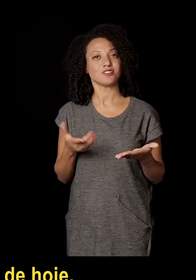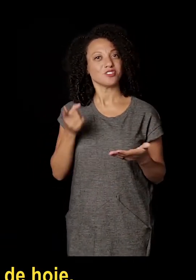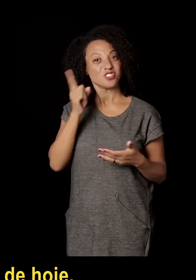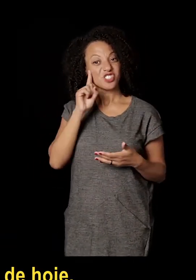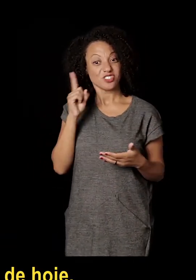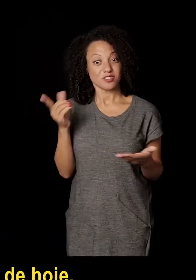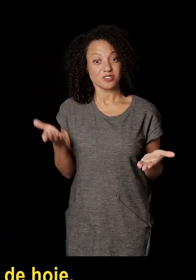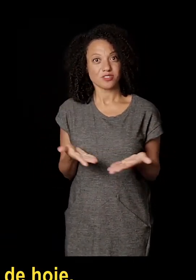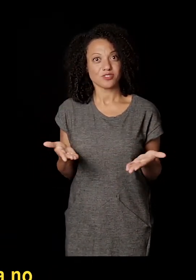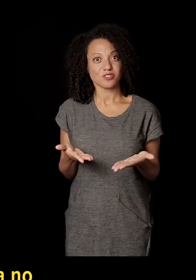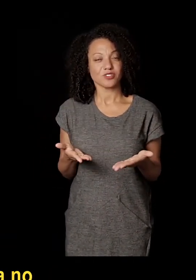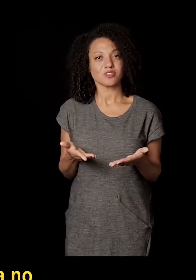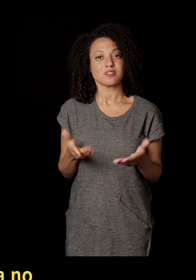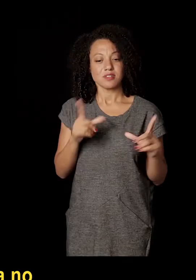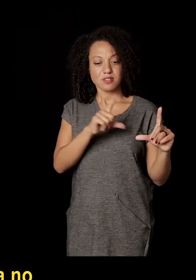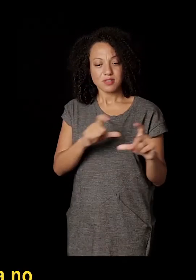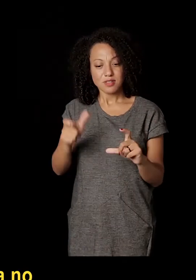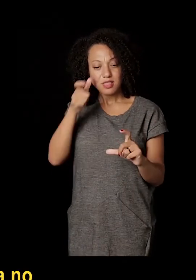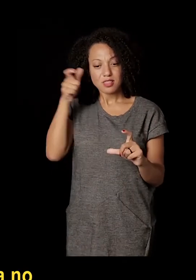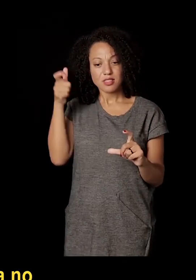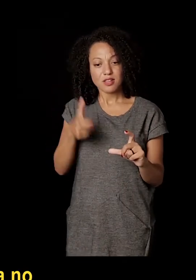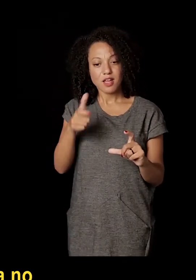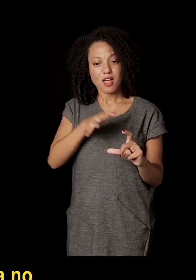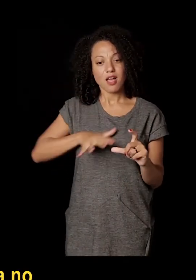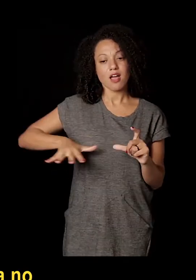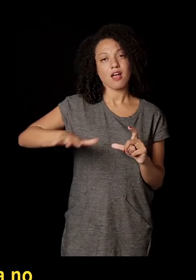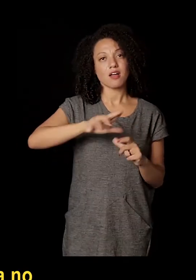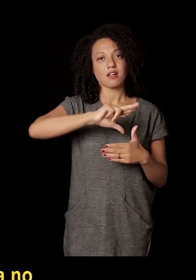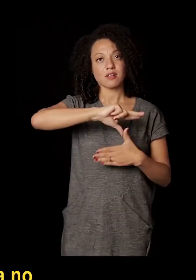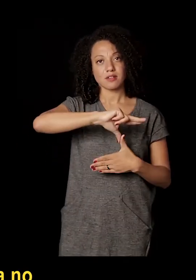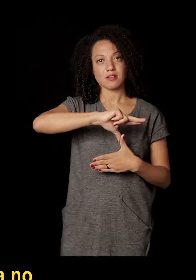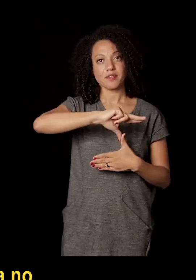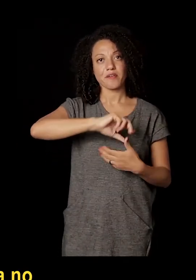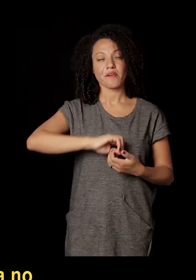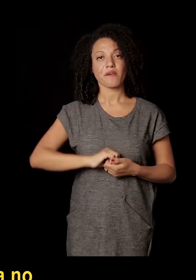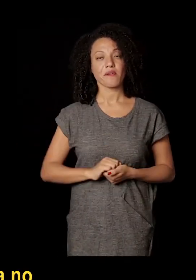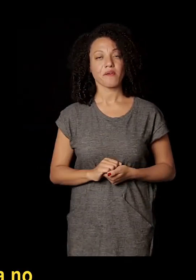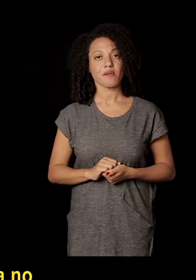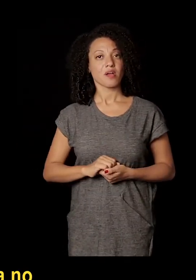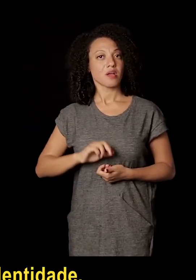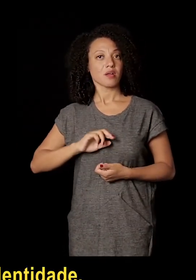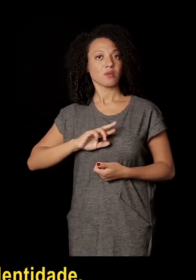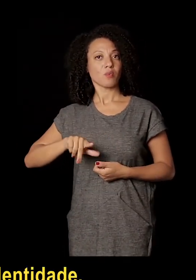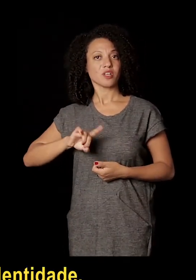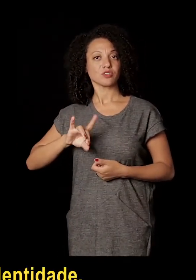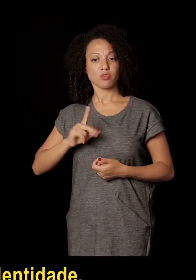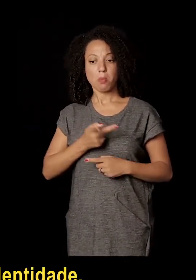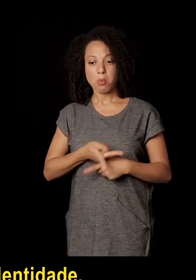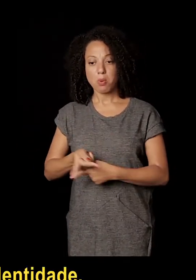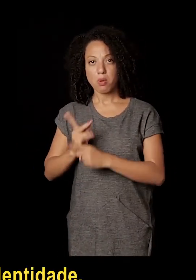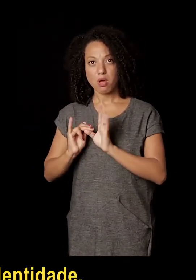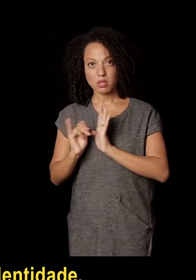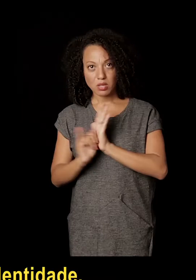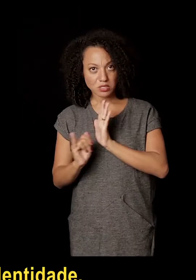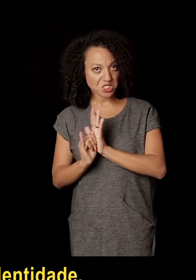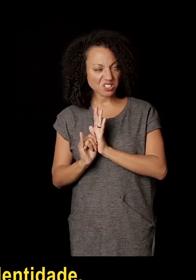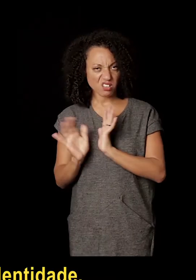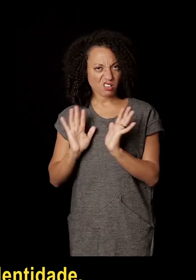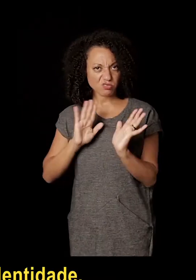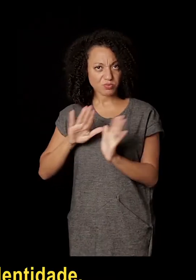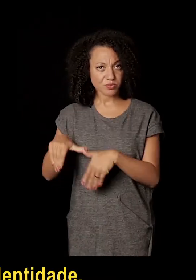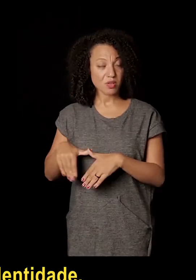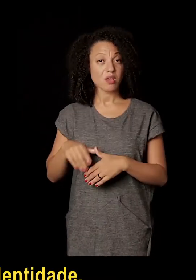de hoje, os interesses da fotografia no campo chamado latino-americano. Não se trata de uma busca de identidade, nem